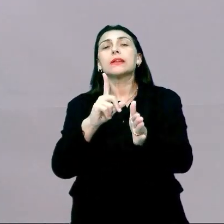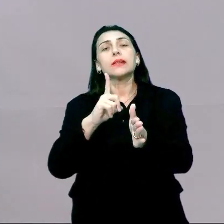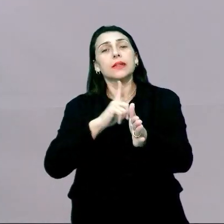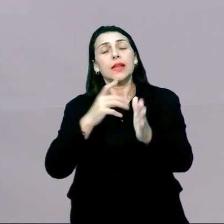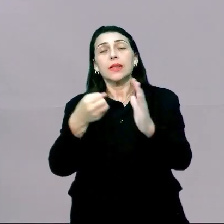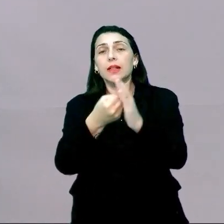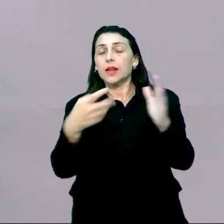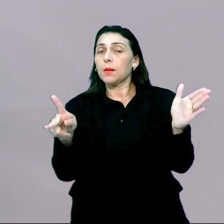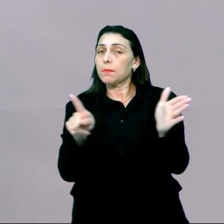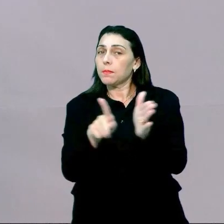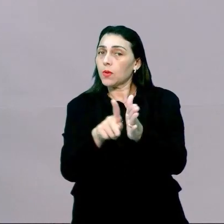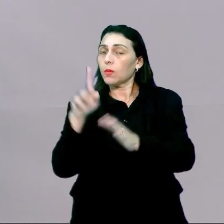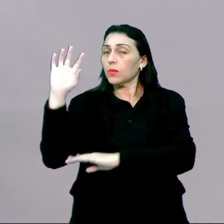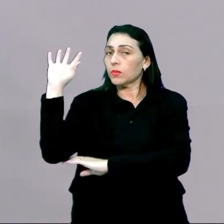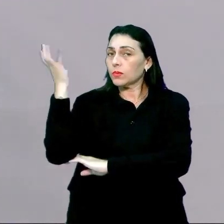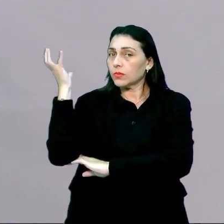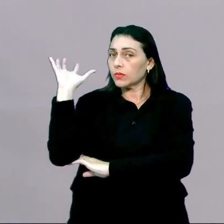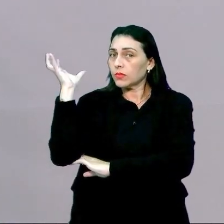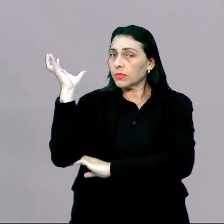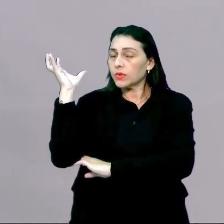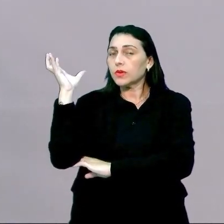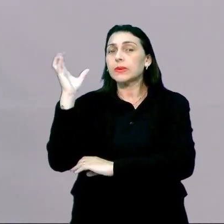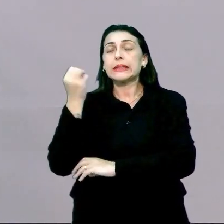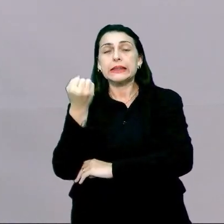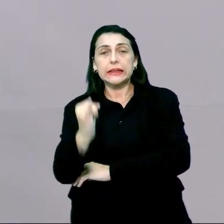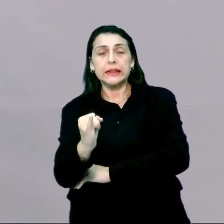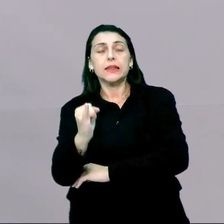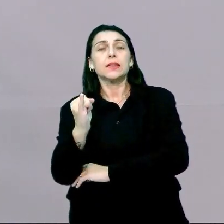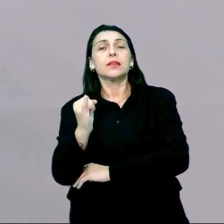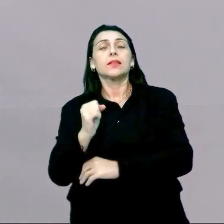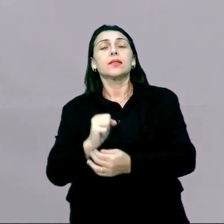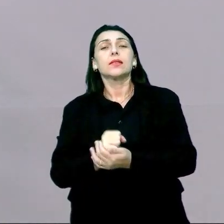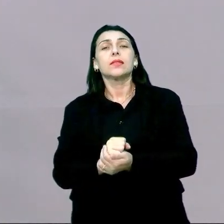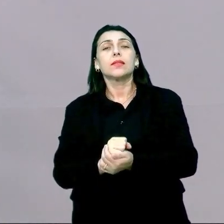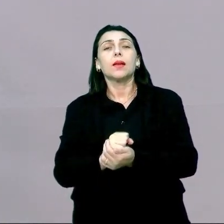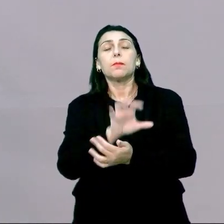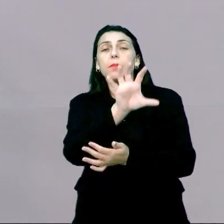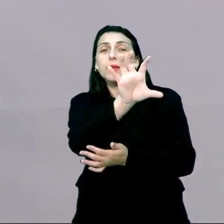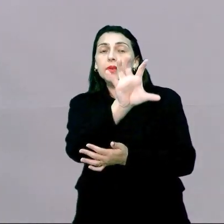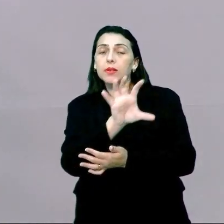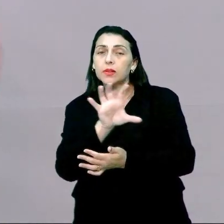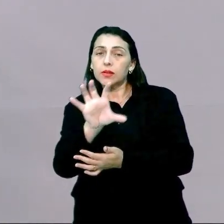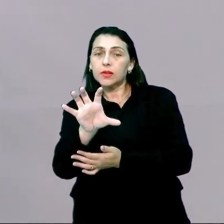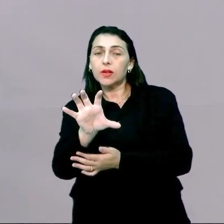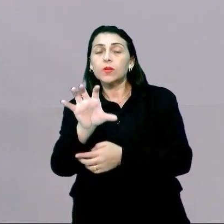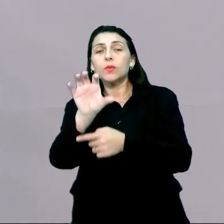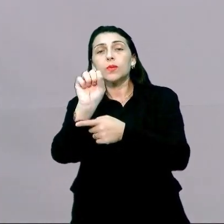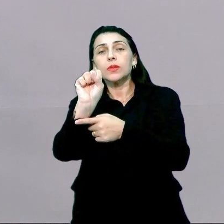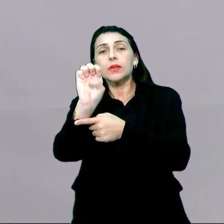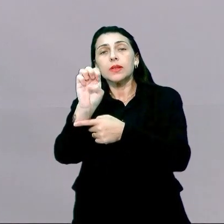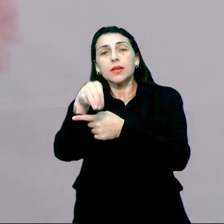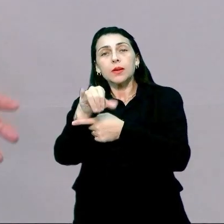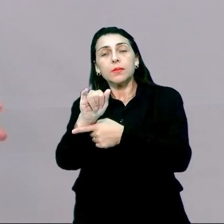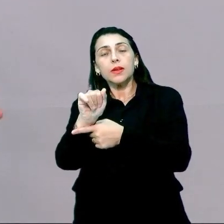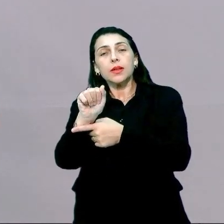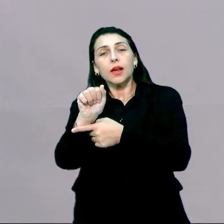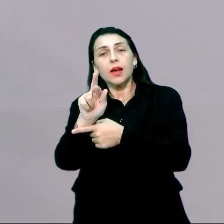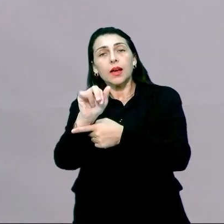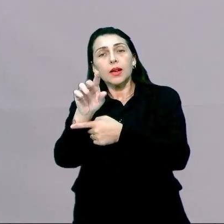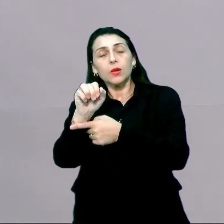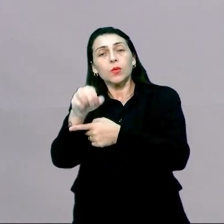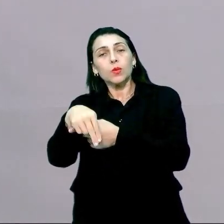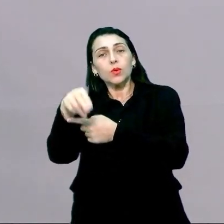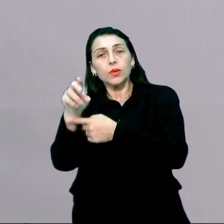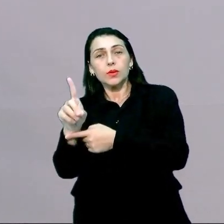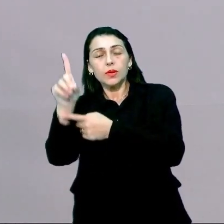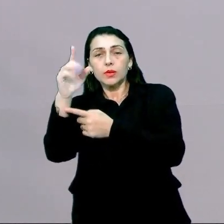aquelas características climáticas. Então, se a gente pegar a região lá do semiárido, lá no Nordeste